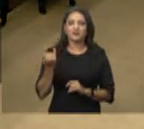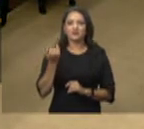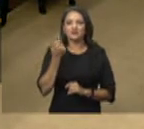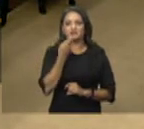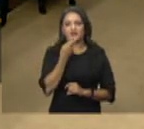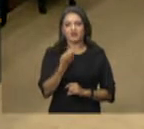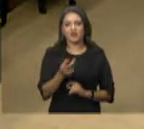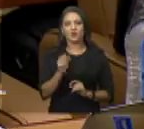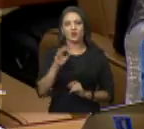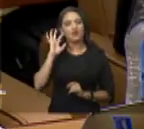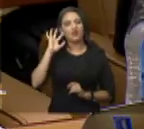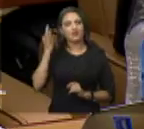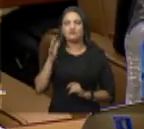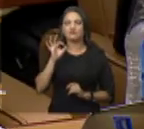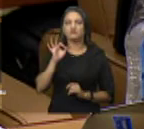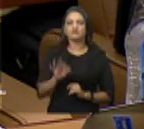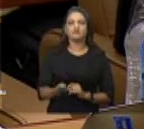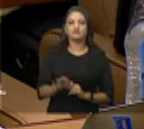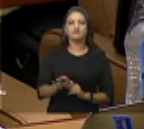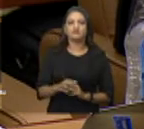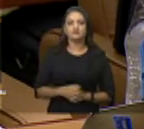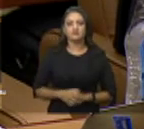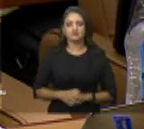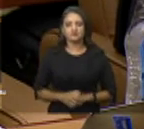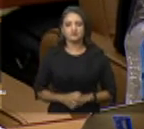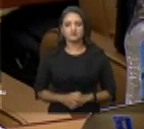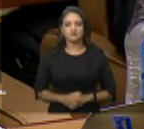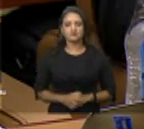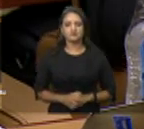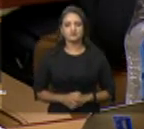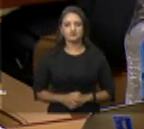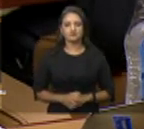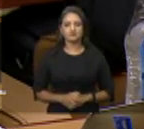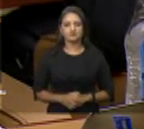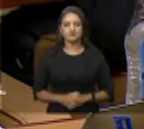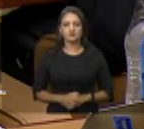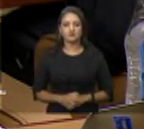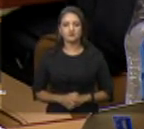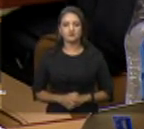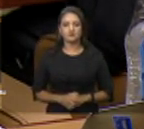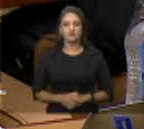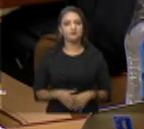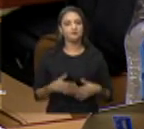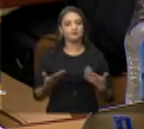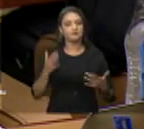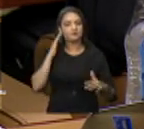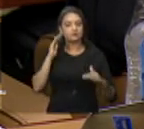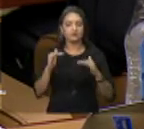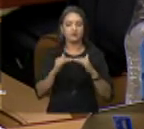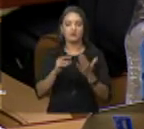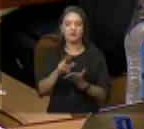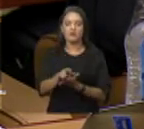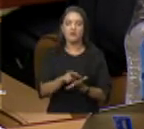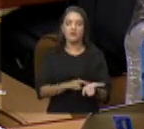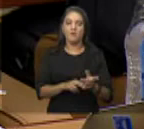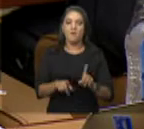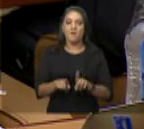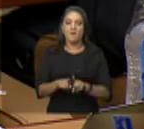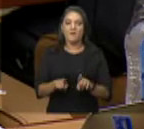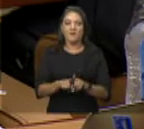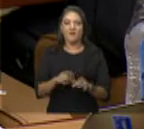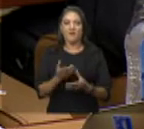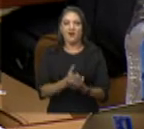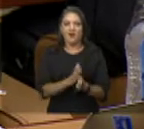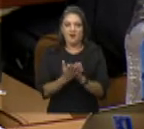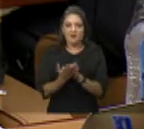que a decisão foi correta na origem e portanto eu acompanho o ministro relator no resultado no caso